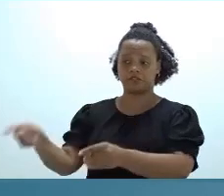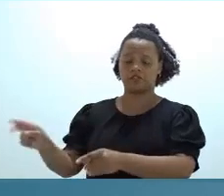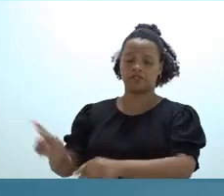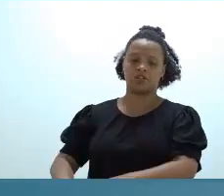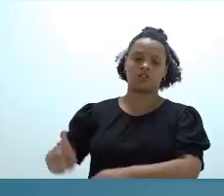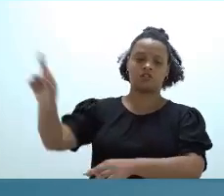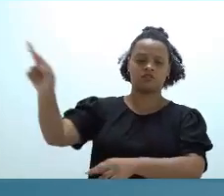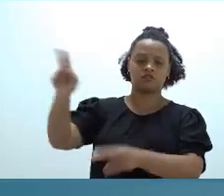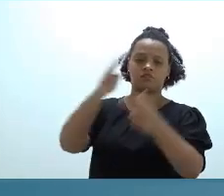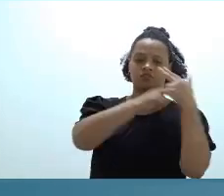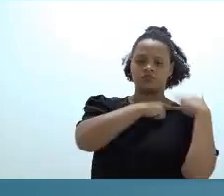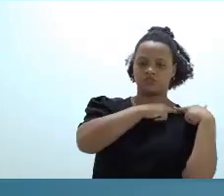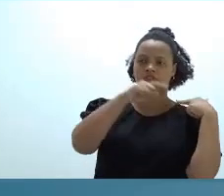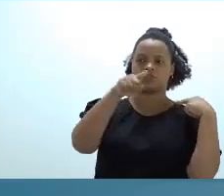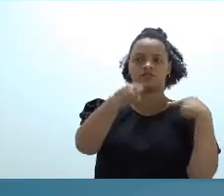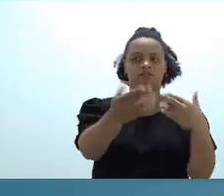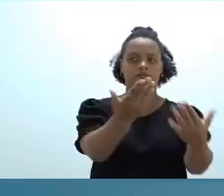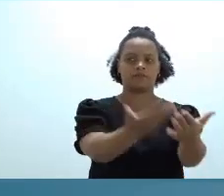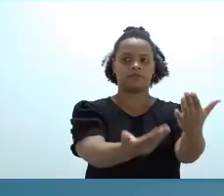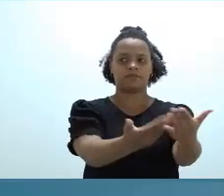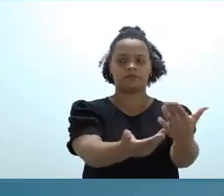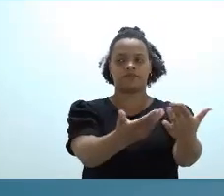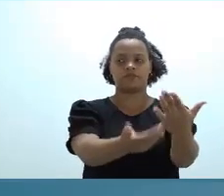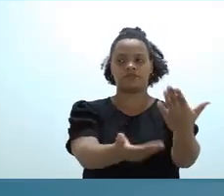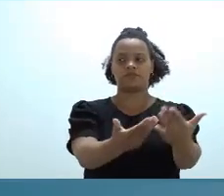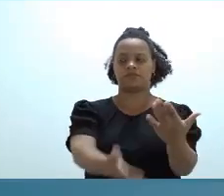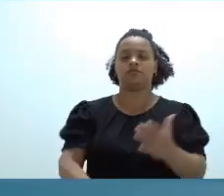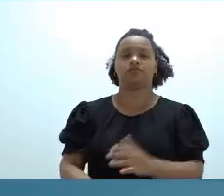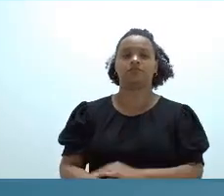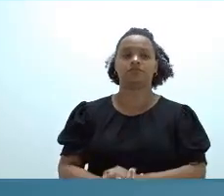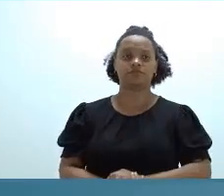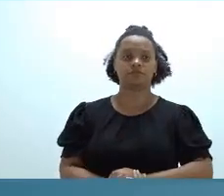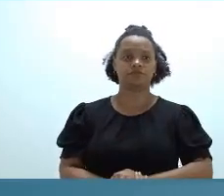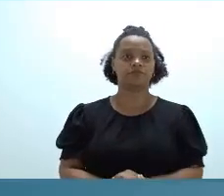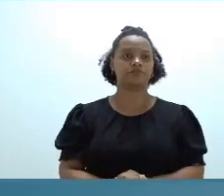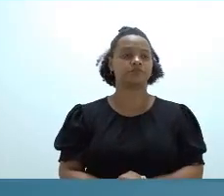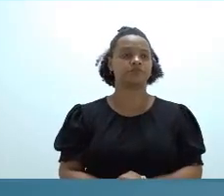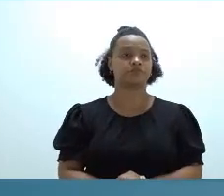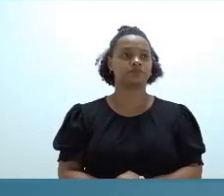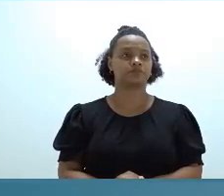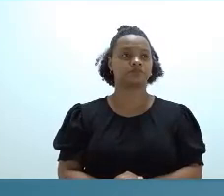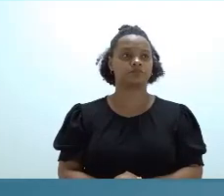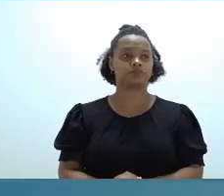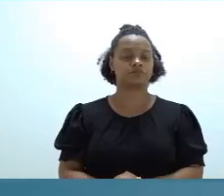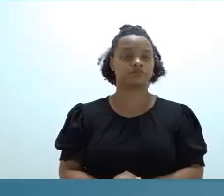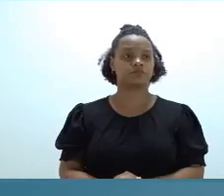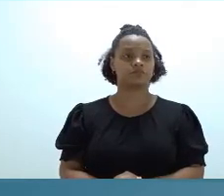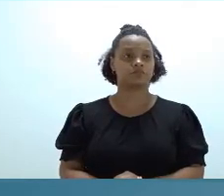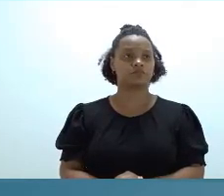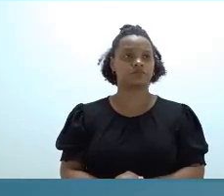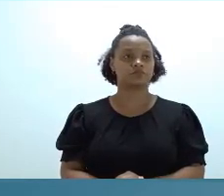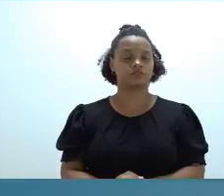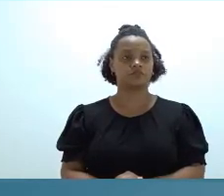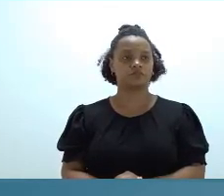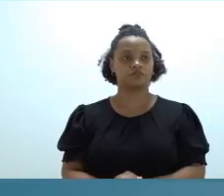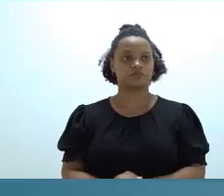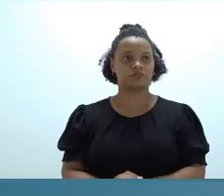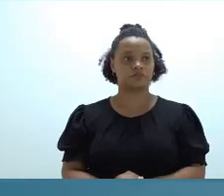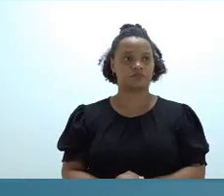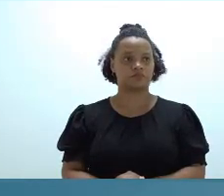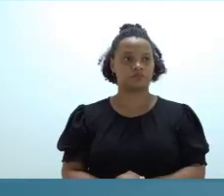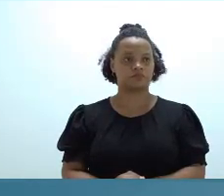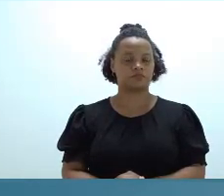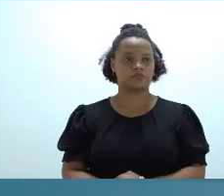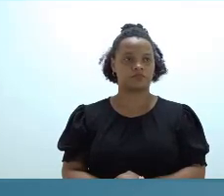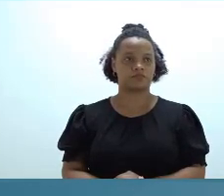por eventual dano decorrente da atividade exercida. Dessa forma, inegável que empresas concessionárias